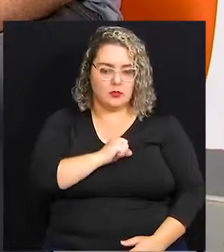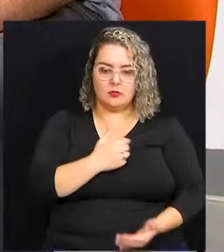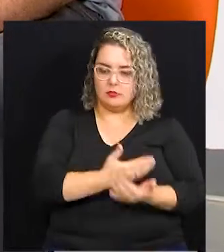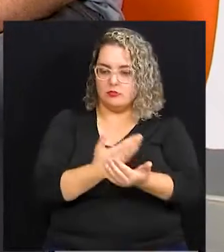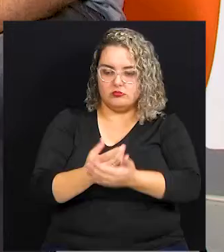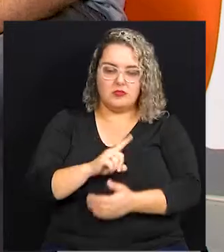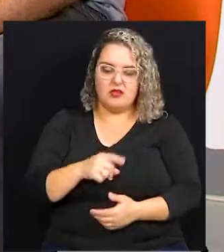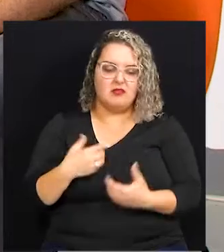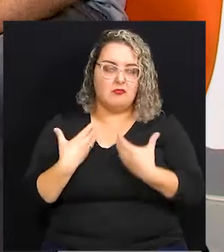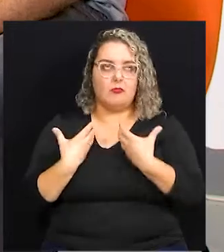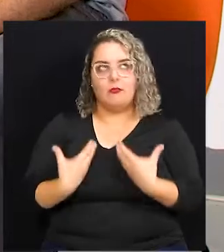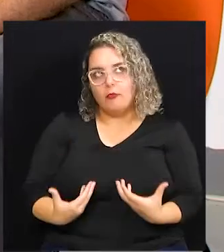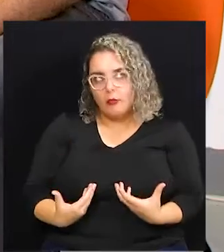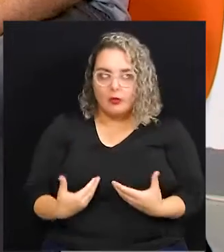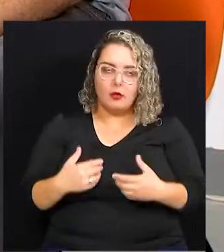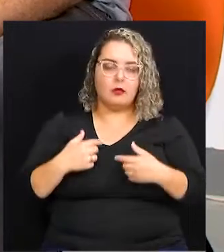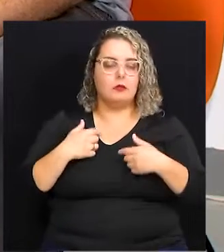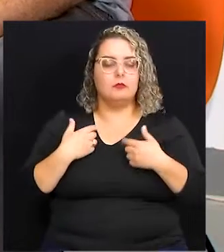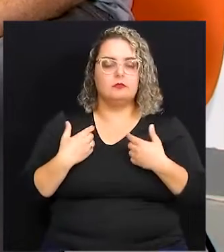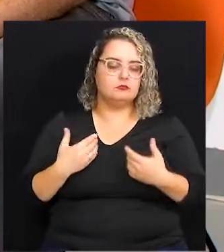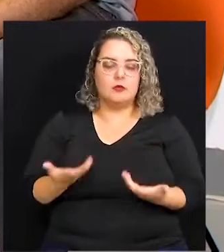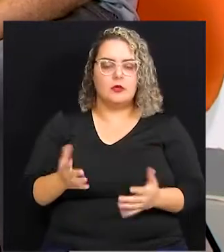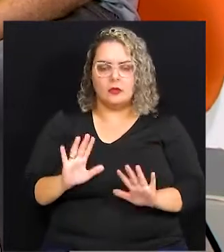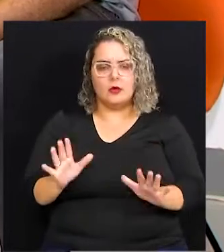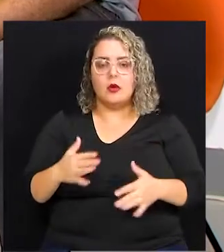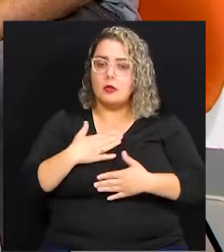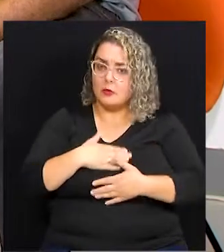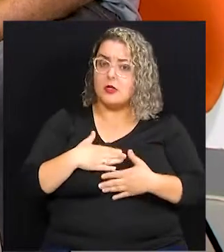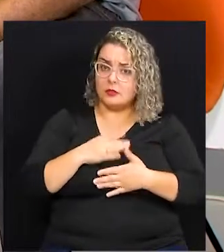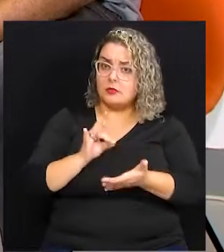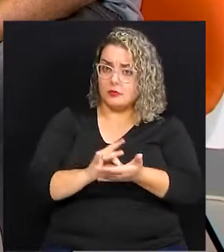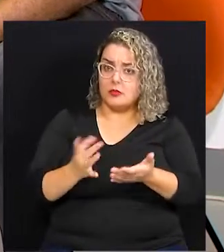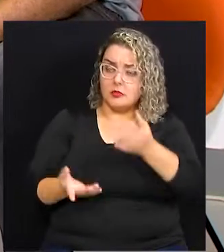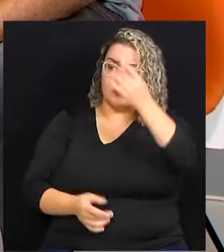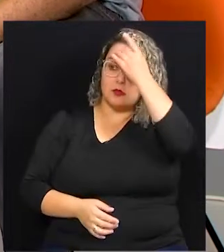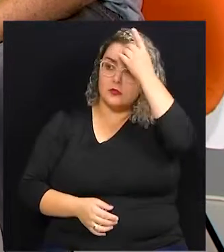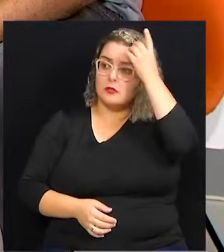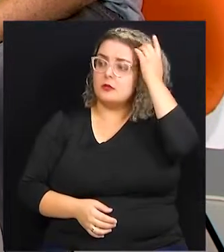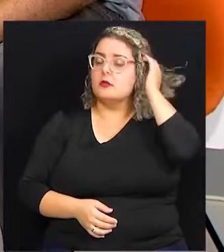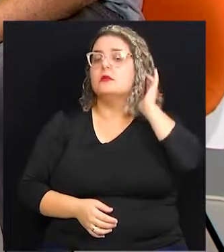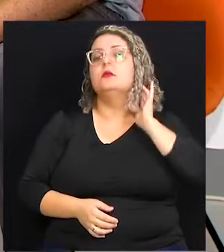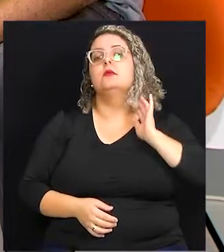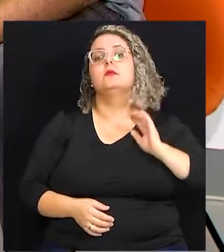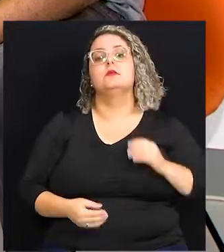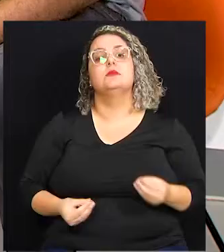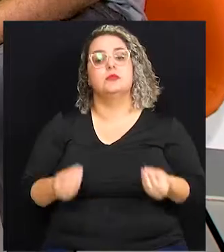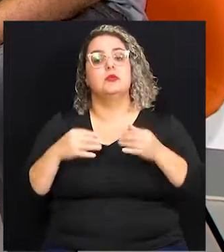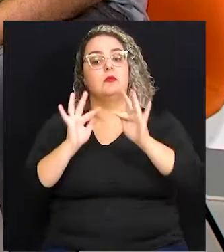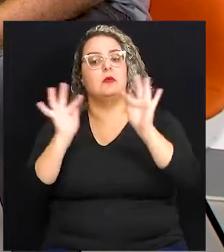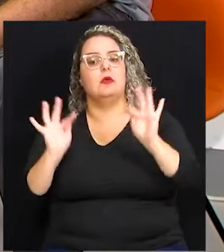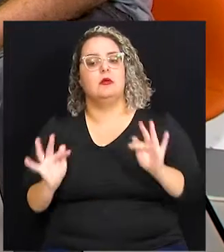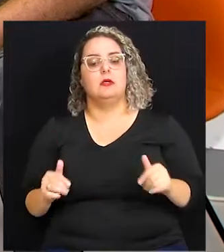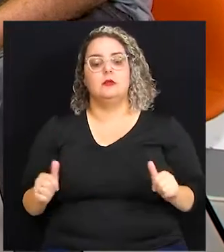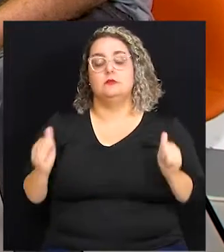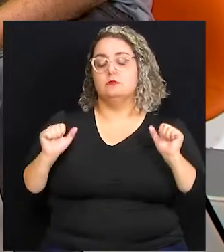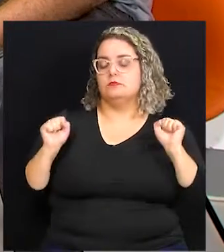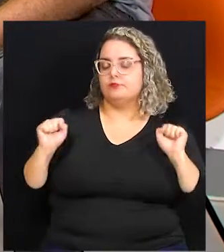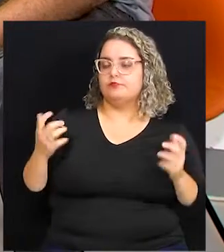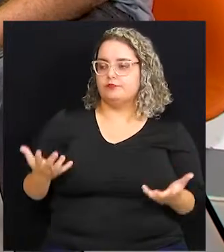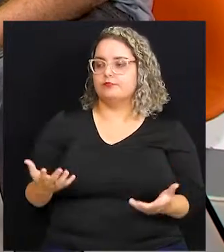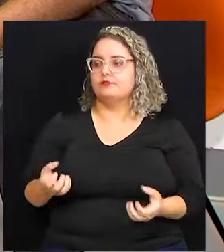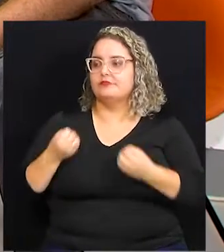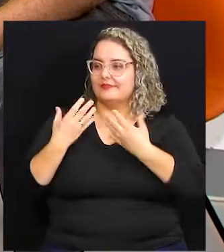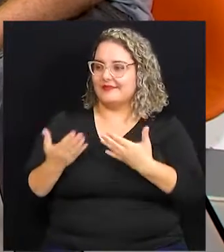estudar, não é algo maçante, não é algo difícil, é algo bem prazeroso, na verdade, né? É algo que te traz bastante felicidade, traz bastante